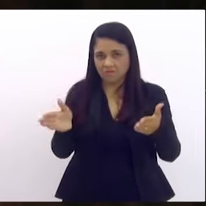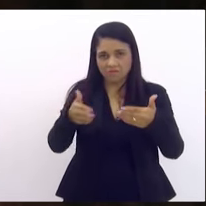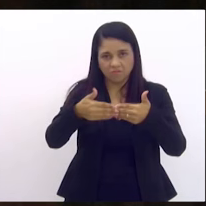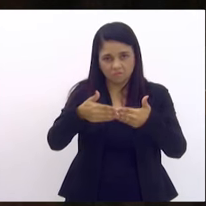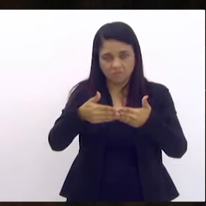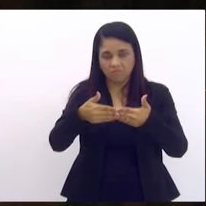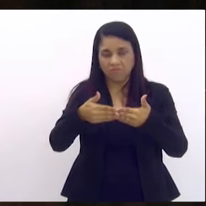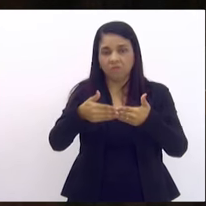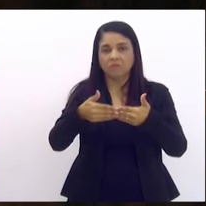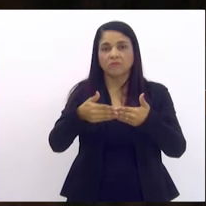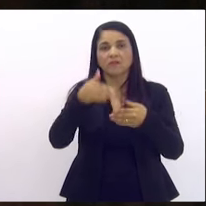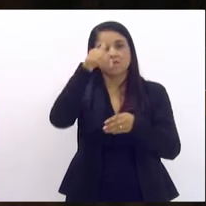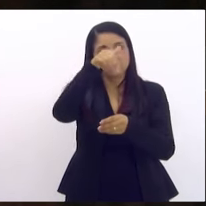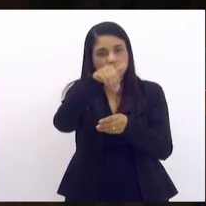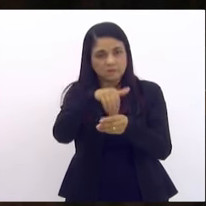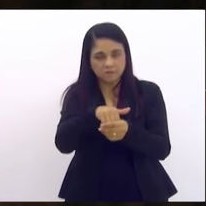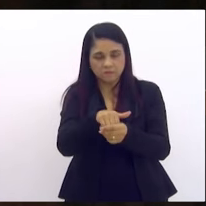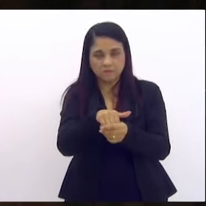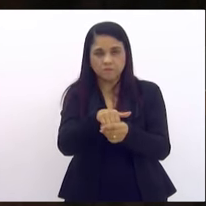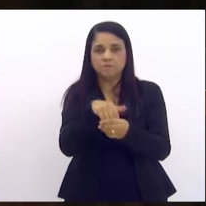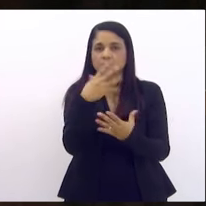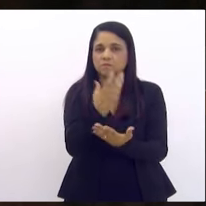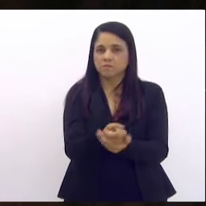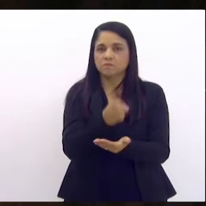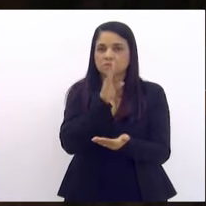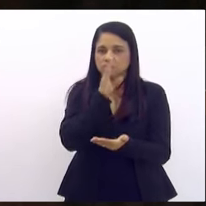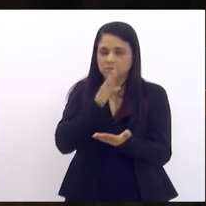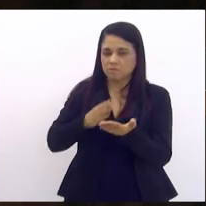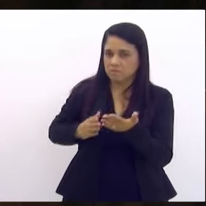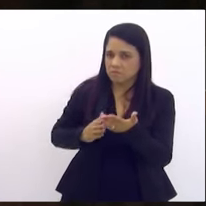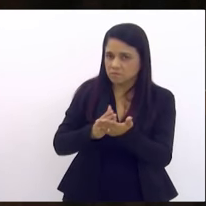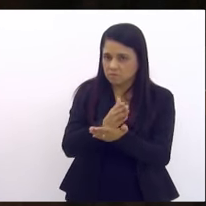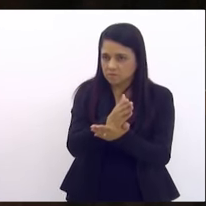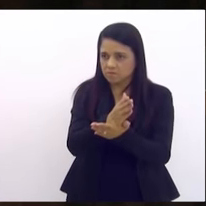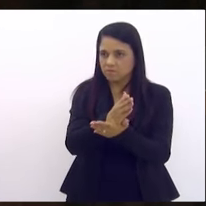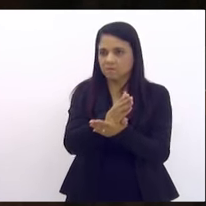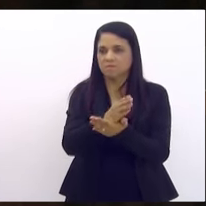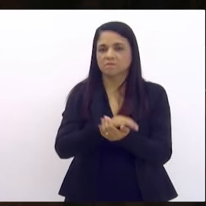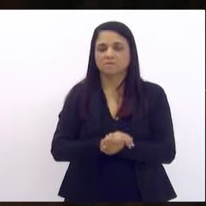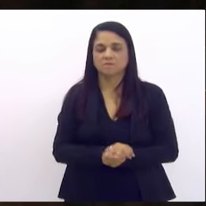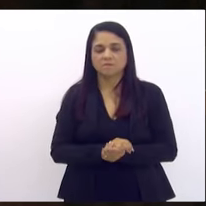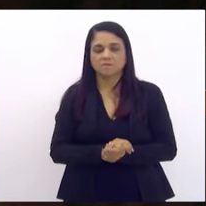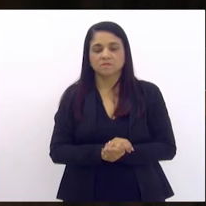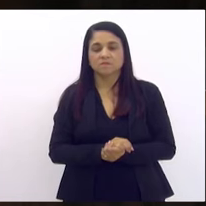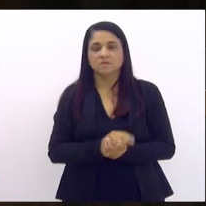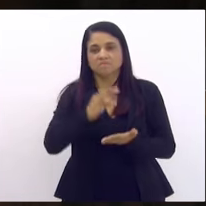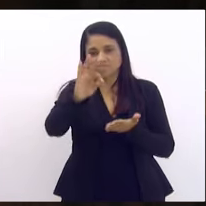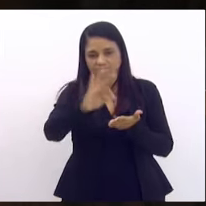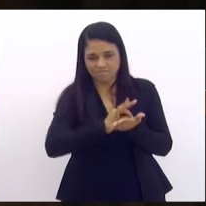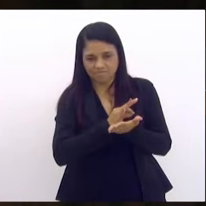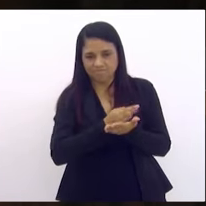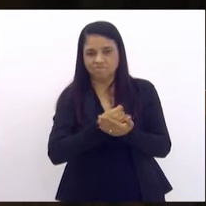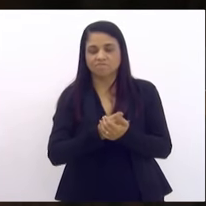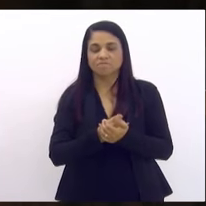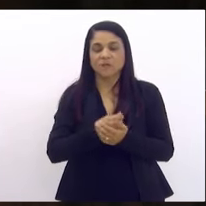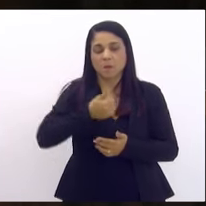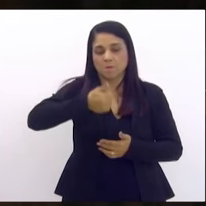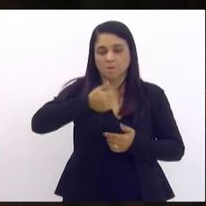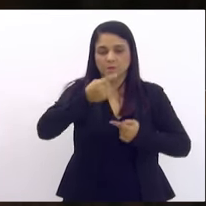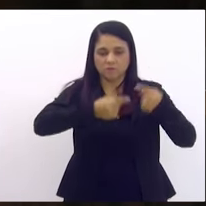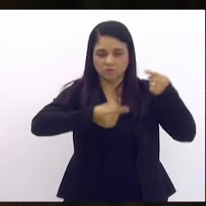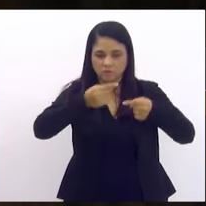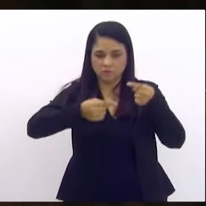discussão em votação senhores que aprovam permaneça Como estão aprovado vai o autógrafo em primeira